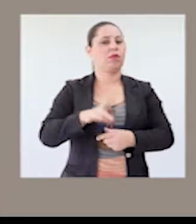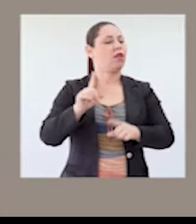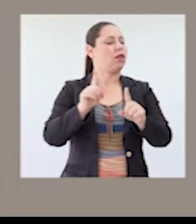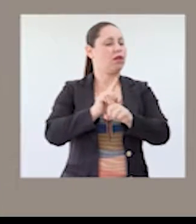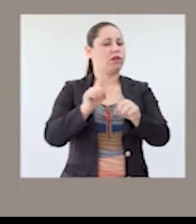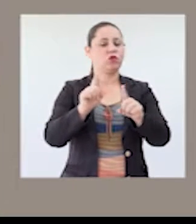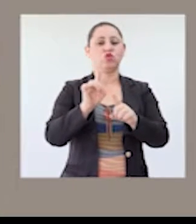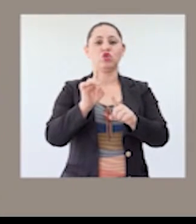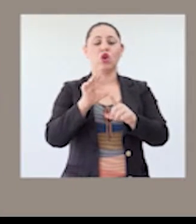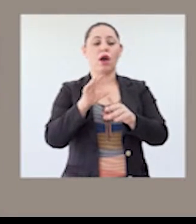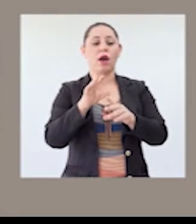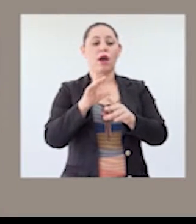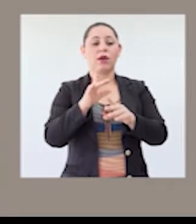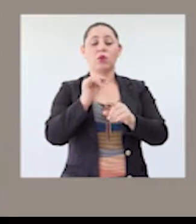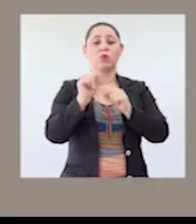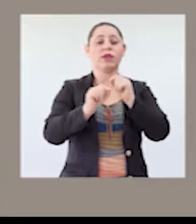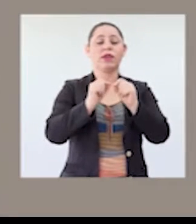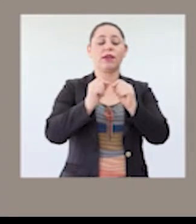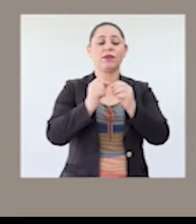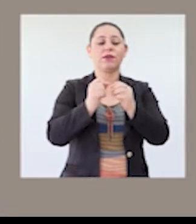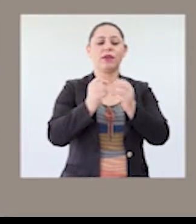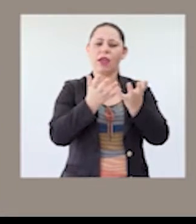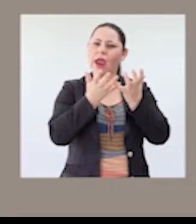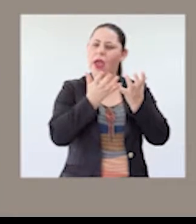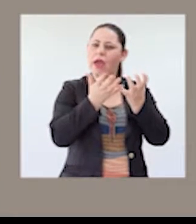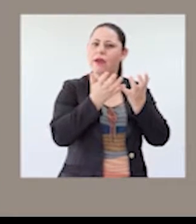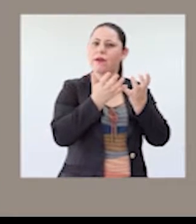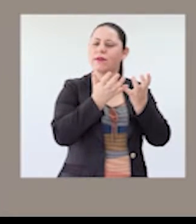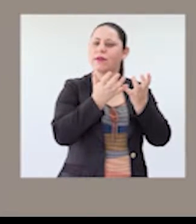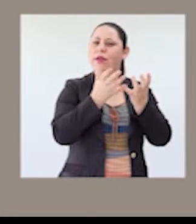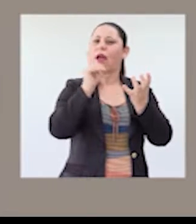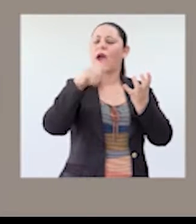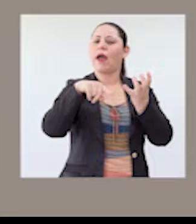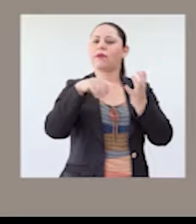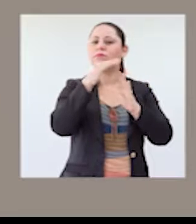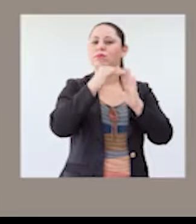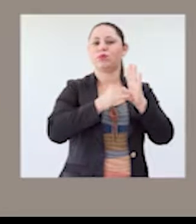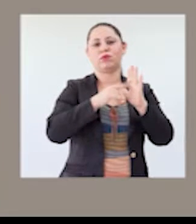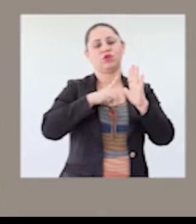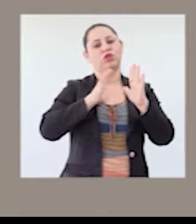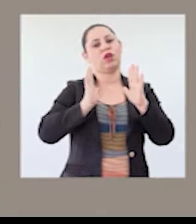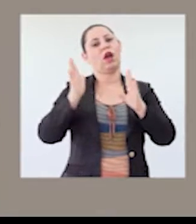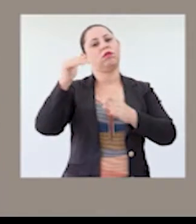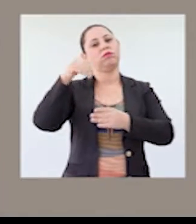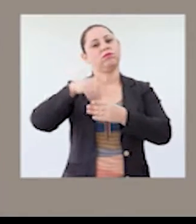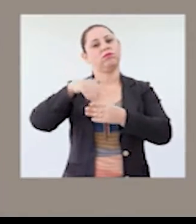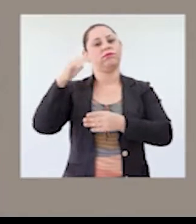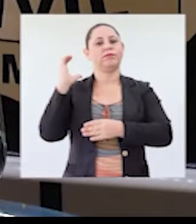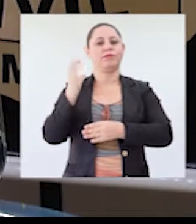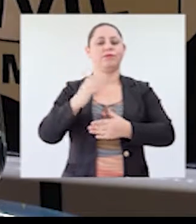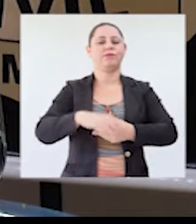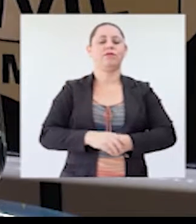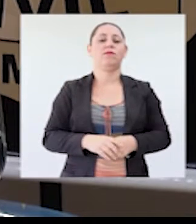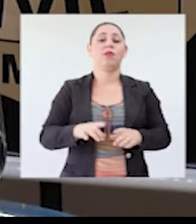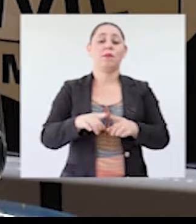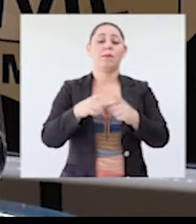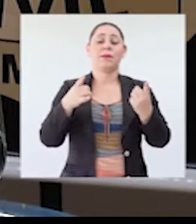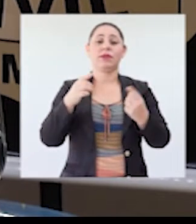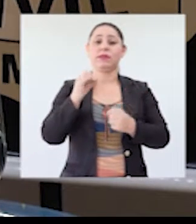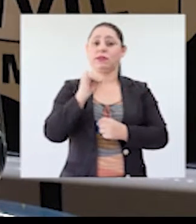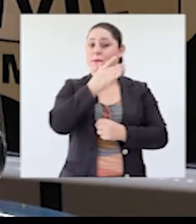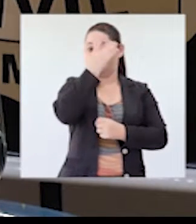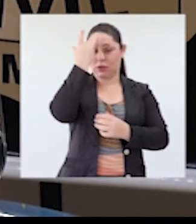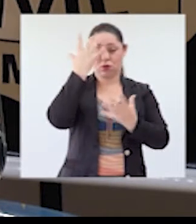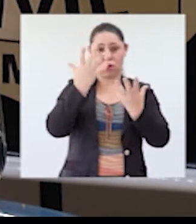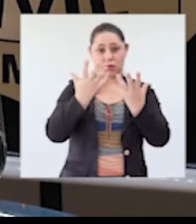Não. A oferta, per si, é suficiente para a tipificação do crime. Mas caso, doutor,